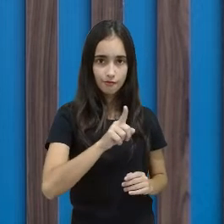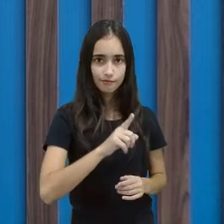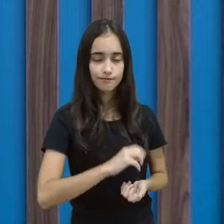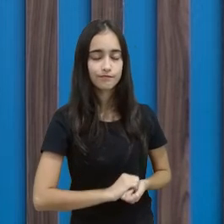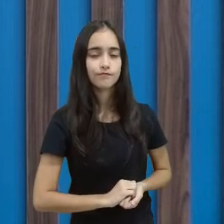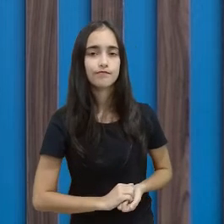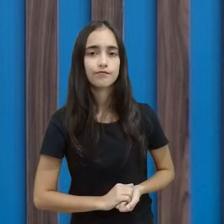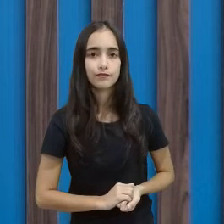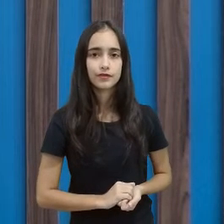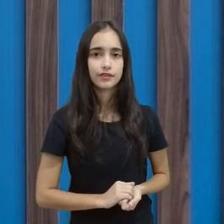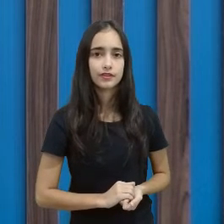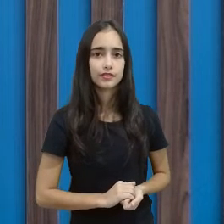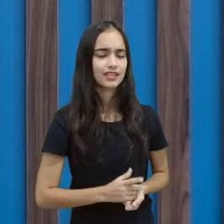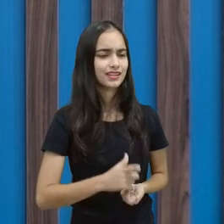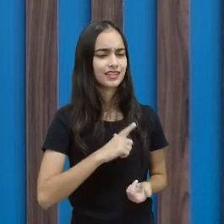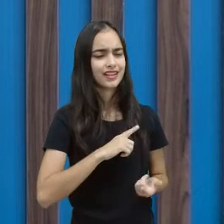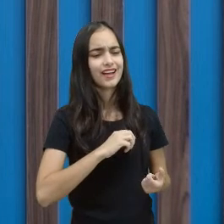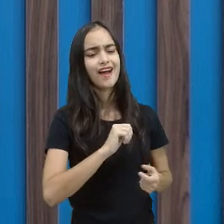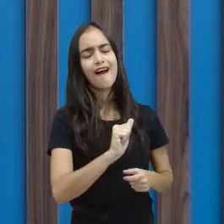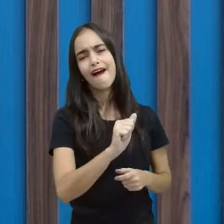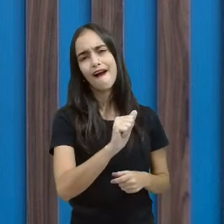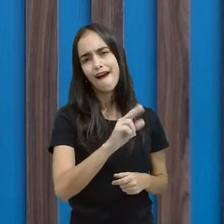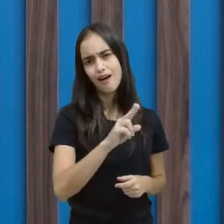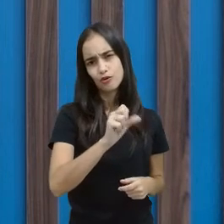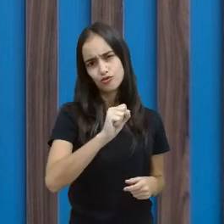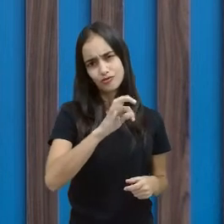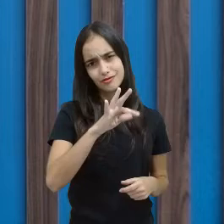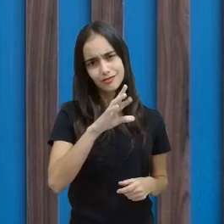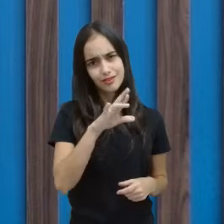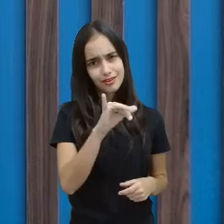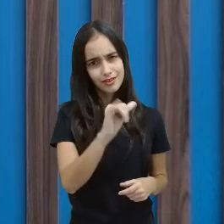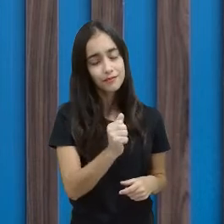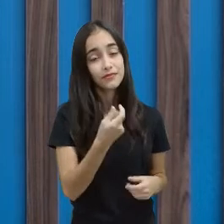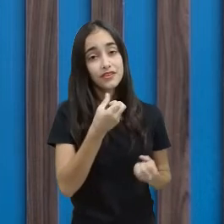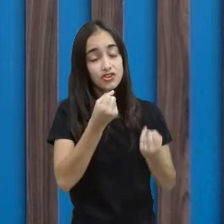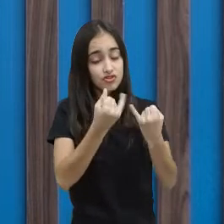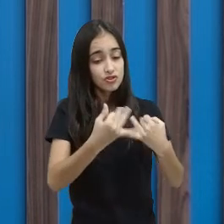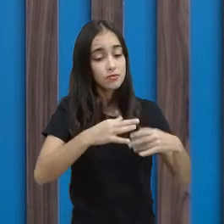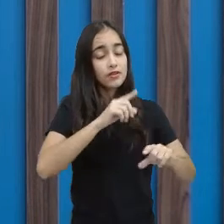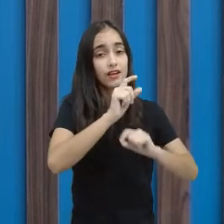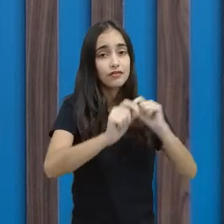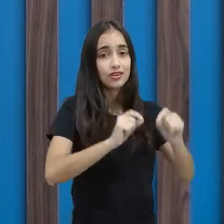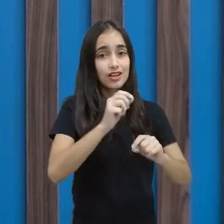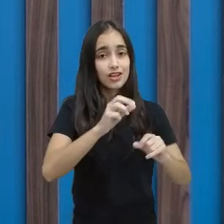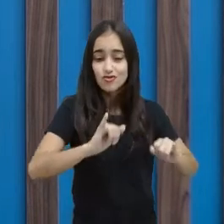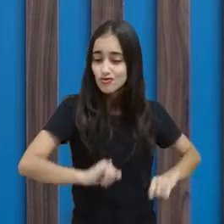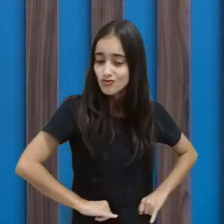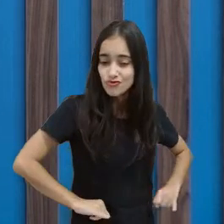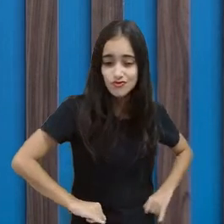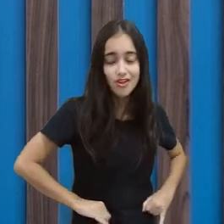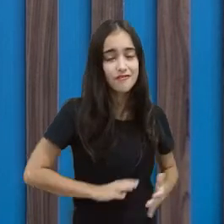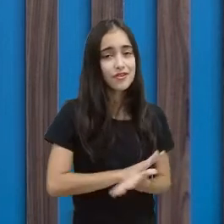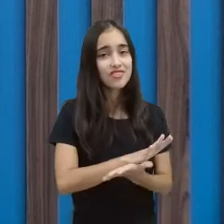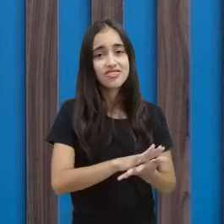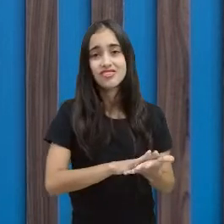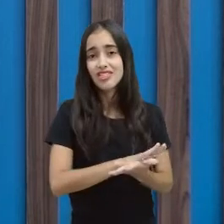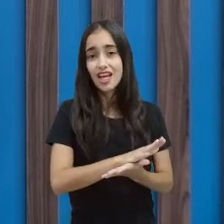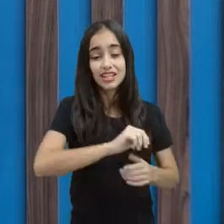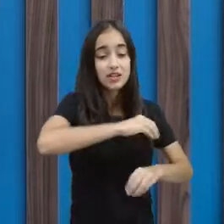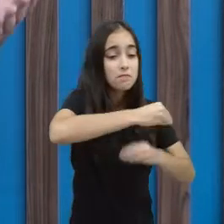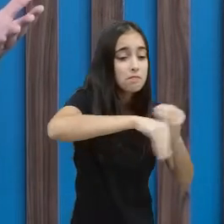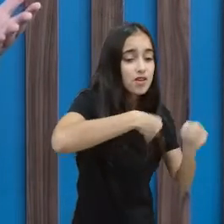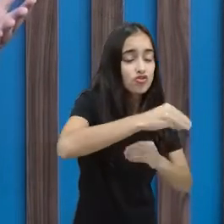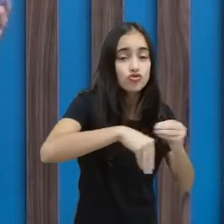Áustria, né, Salzburgo, naquela região central, eles diziam que eles não sofreram miscigenação com